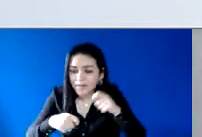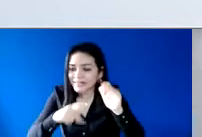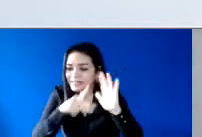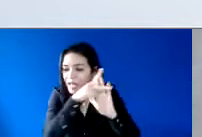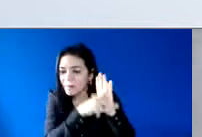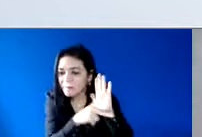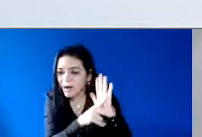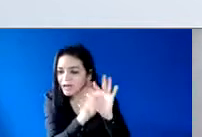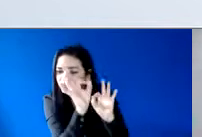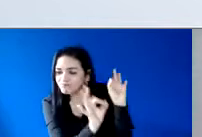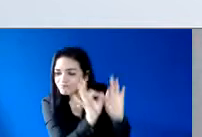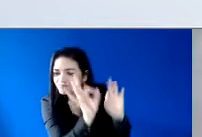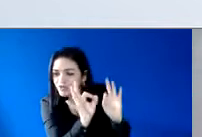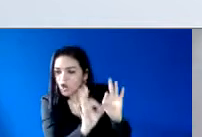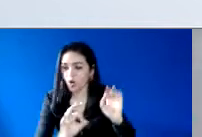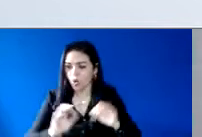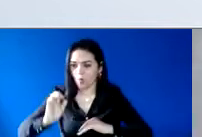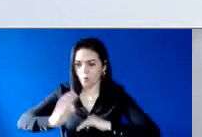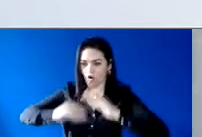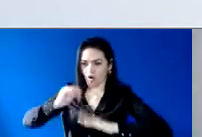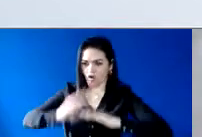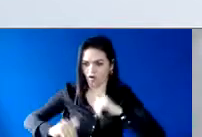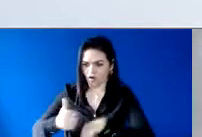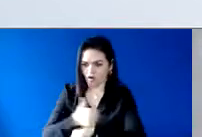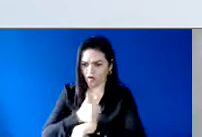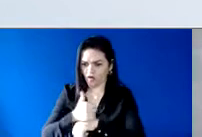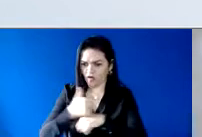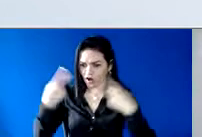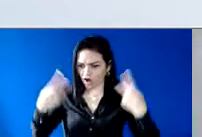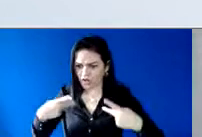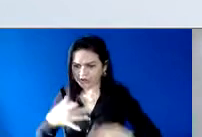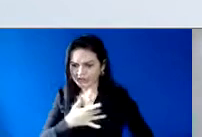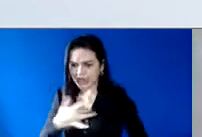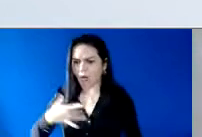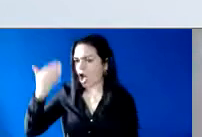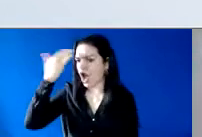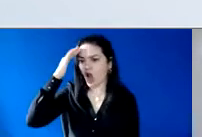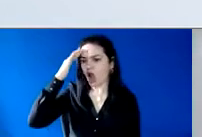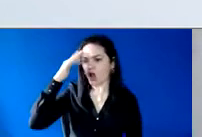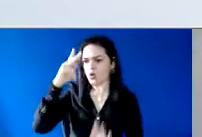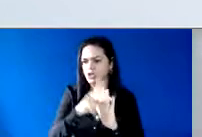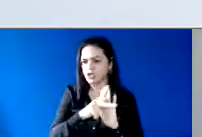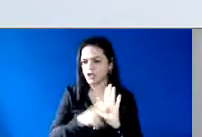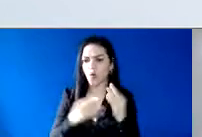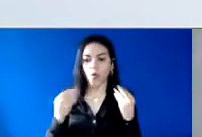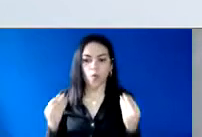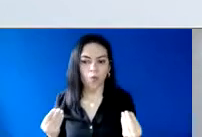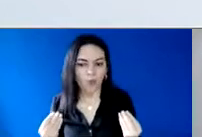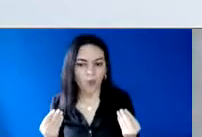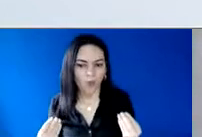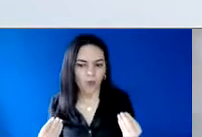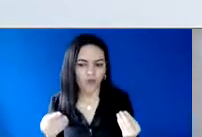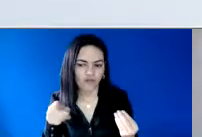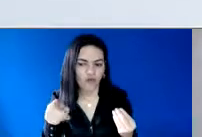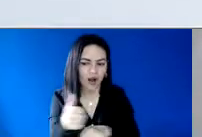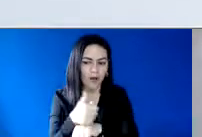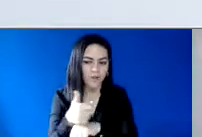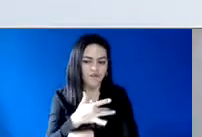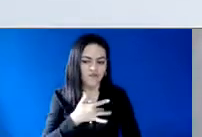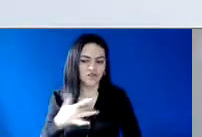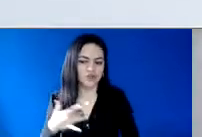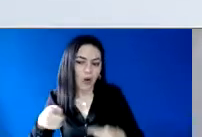minha gente. Um profissional de saúde não pode dizer que não entende de planejamento. Como é que você não entende de planejamento se você é profissional de saúde? E você vai ter que